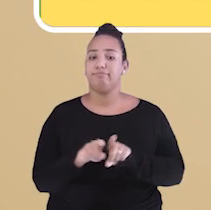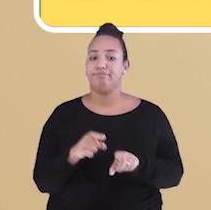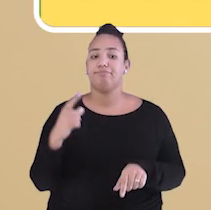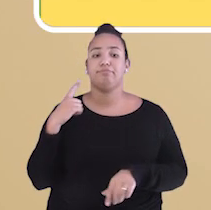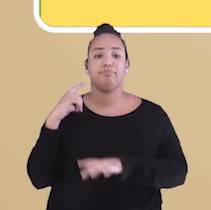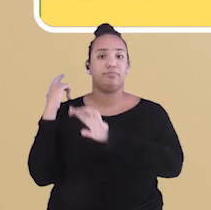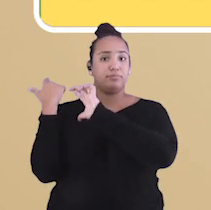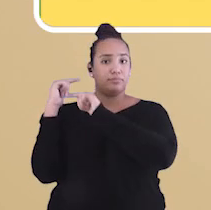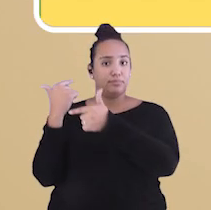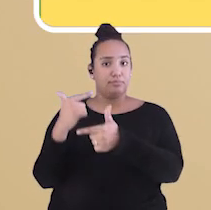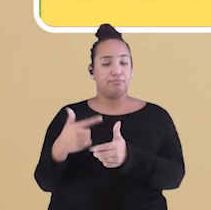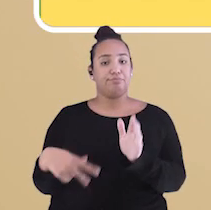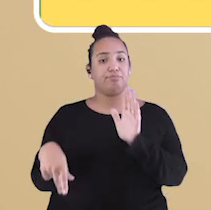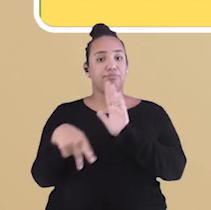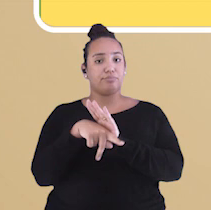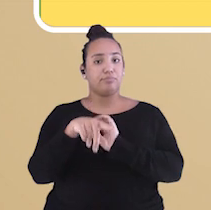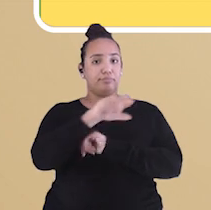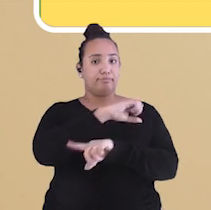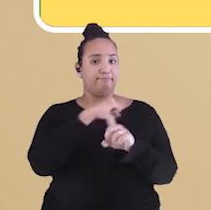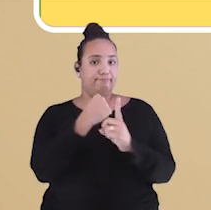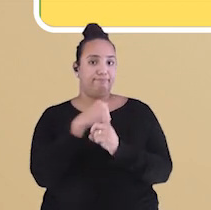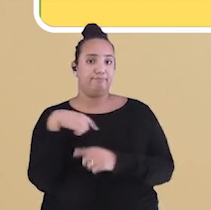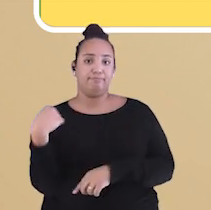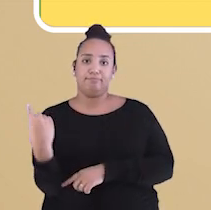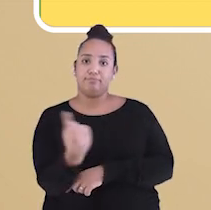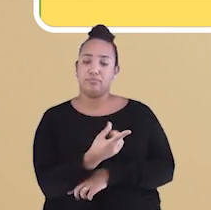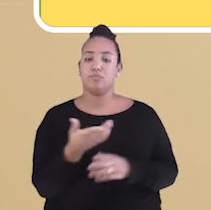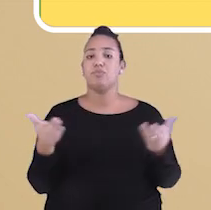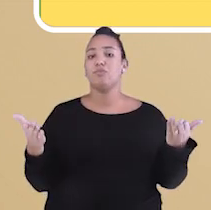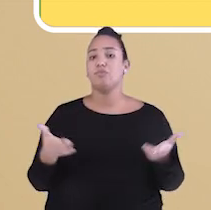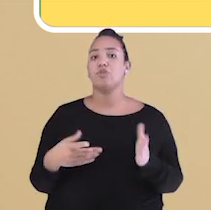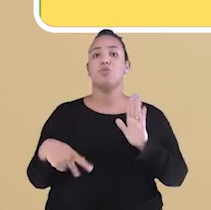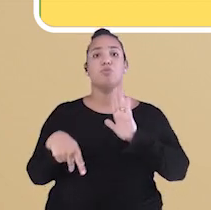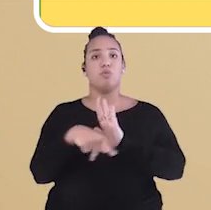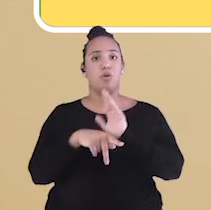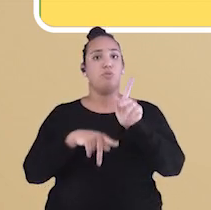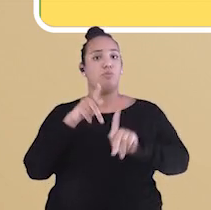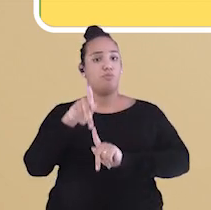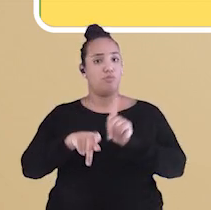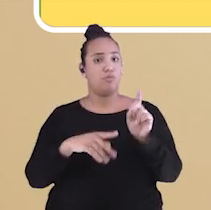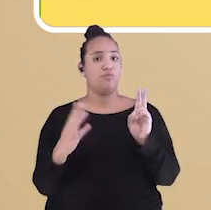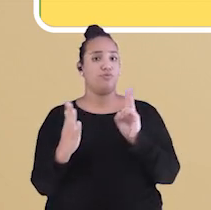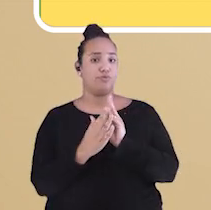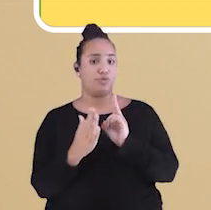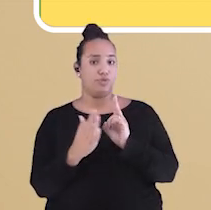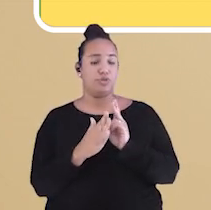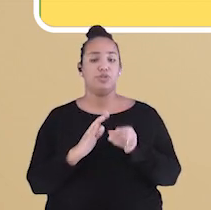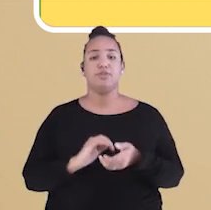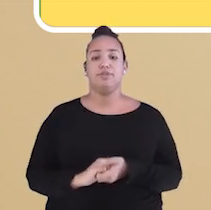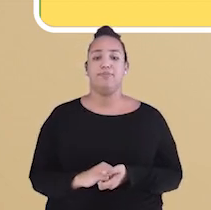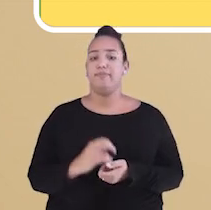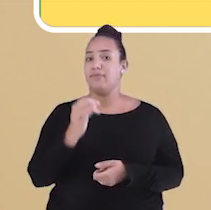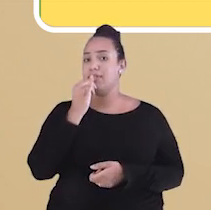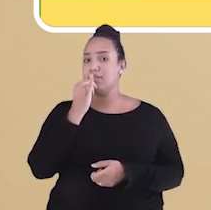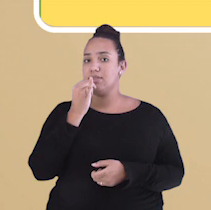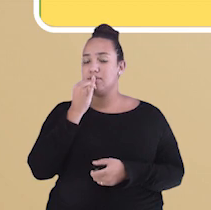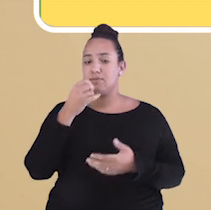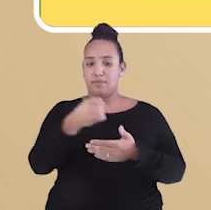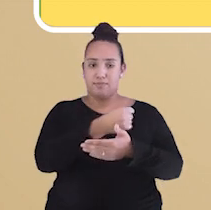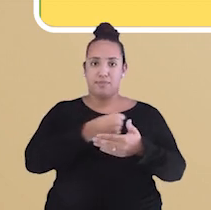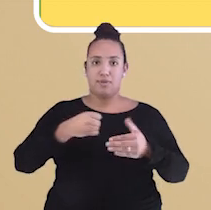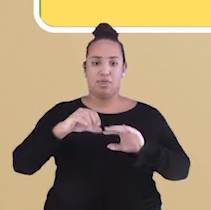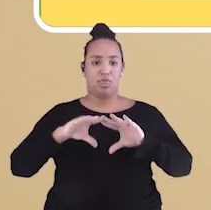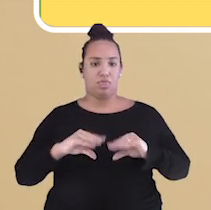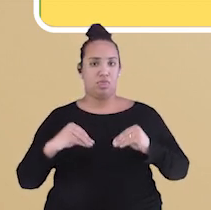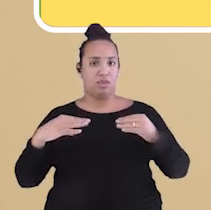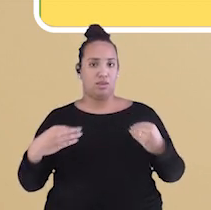e costumes da nossa sociedade hoje, elas vieram de costumes indígenas, como a produção das panelas de barro